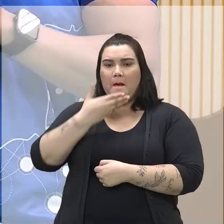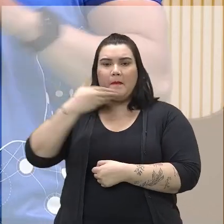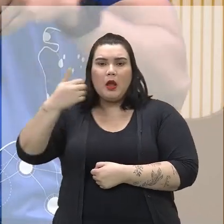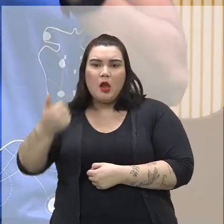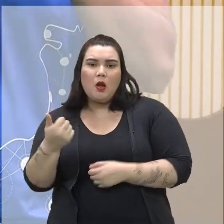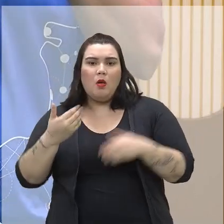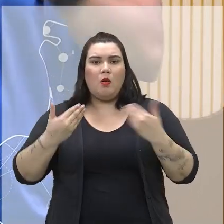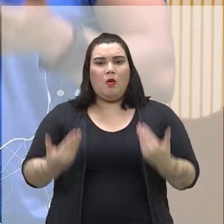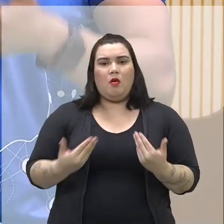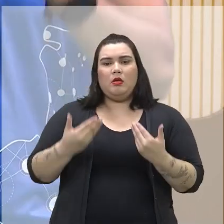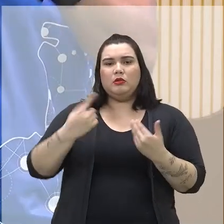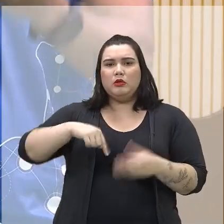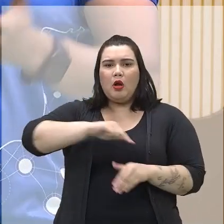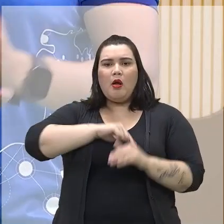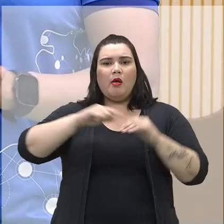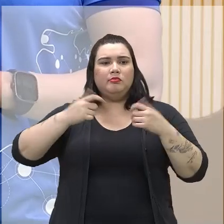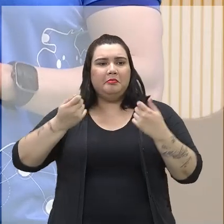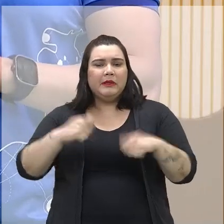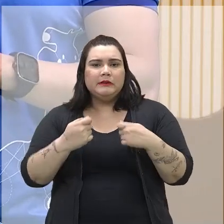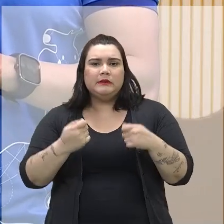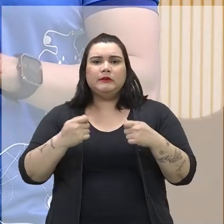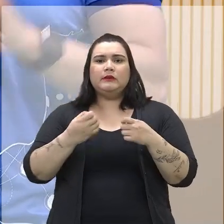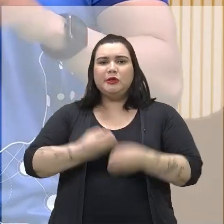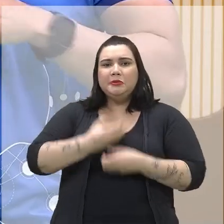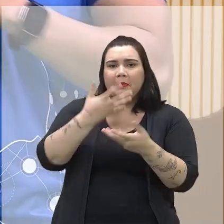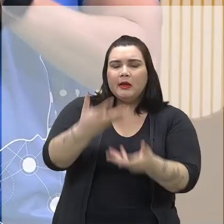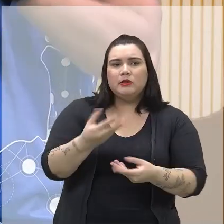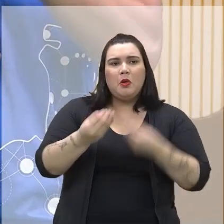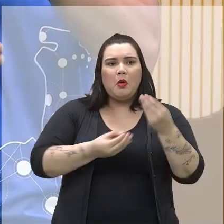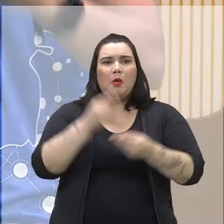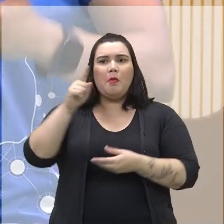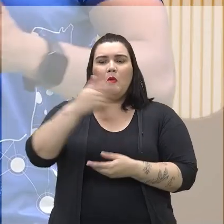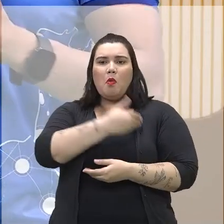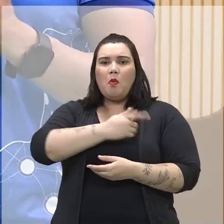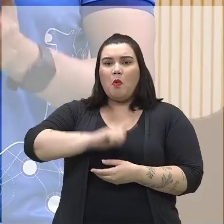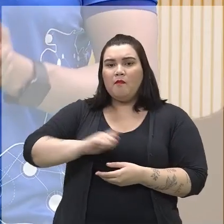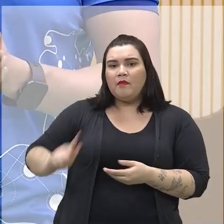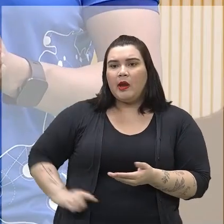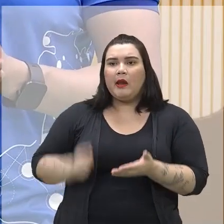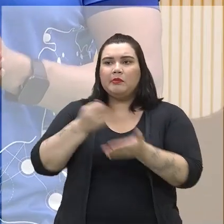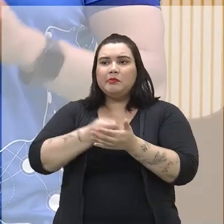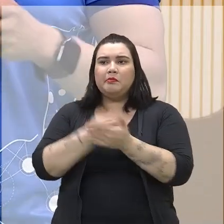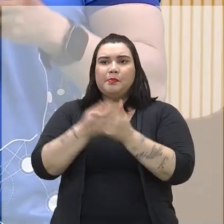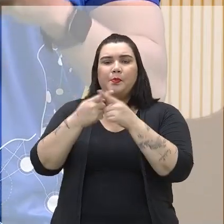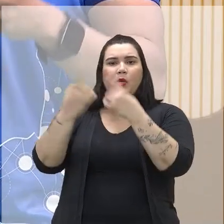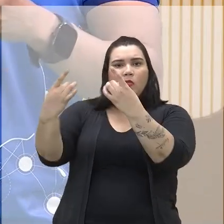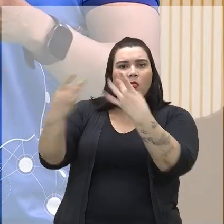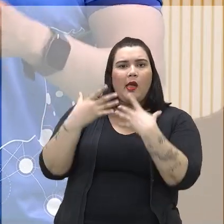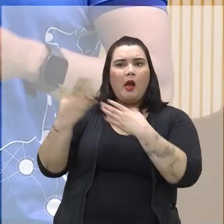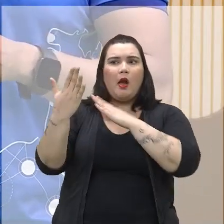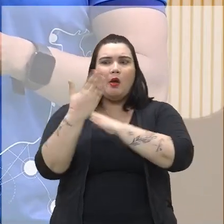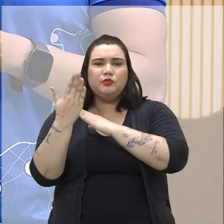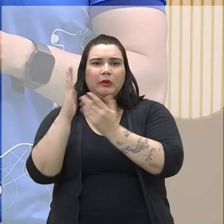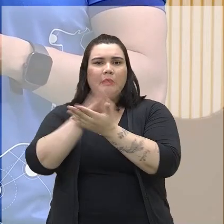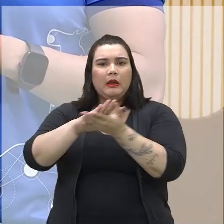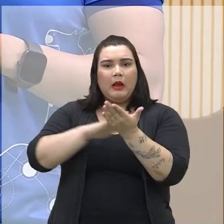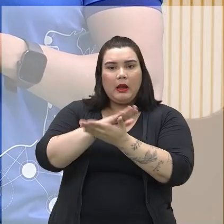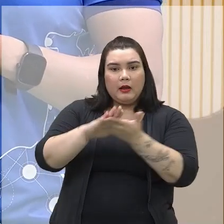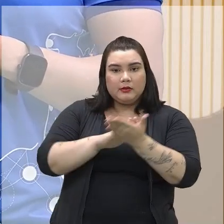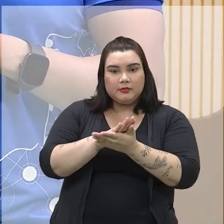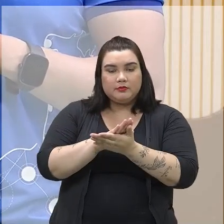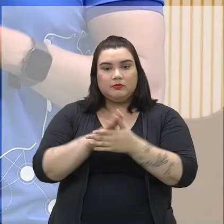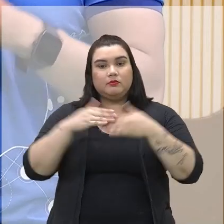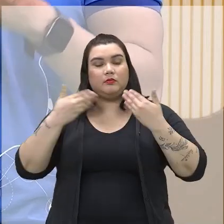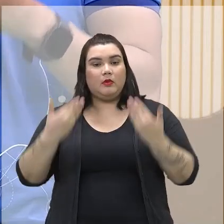também cobrar mais do governo central, porque nós estamos por aqui abandonados. Então, o governo central reprimiu de forma